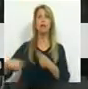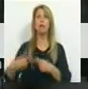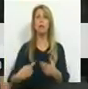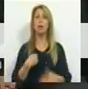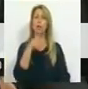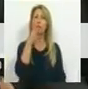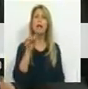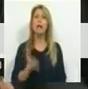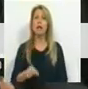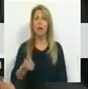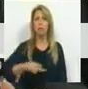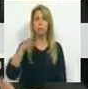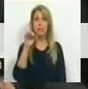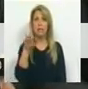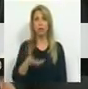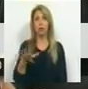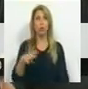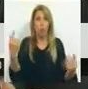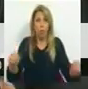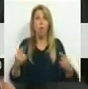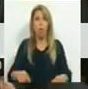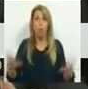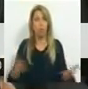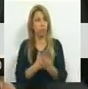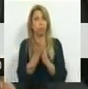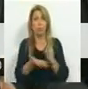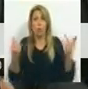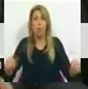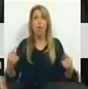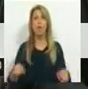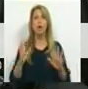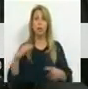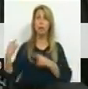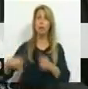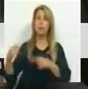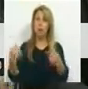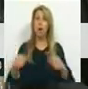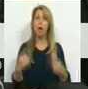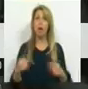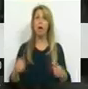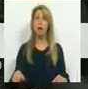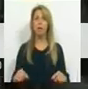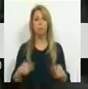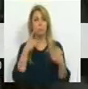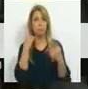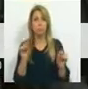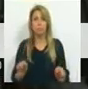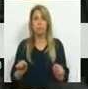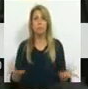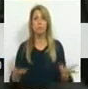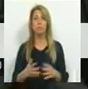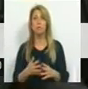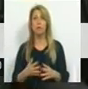eu citei aqui 6 casos, faz parte de uma tradição que já se tem vindo a firmar aqui